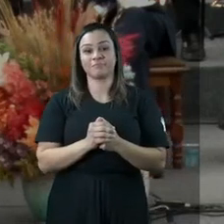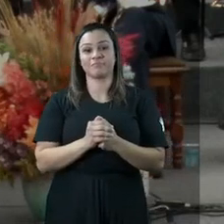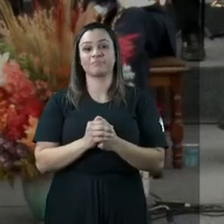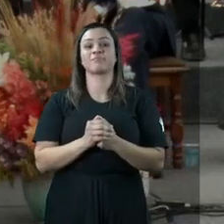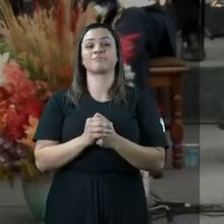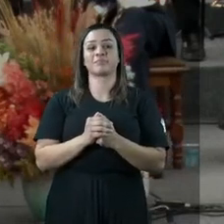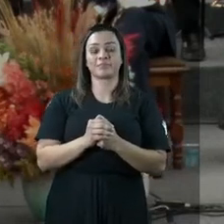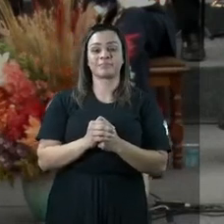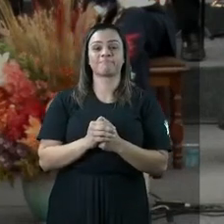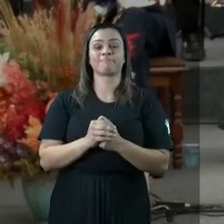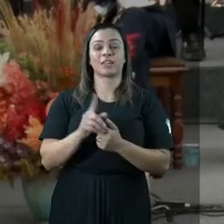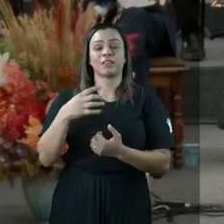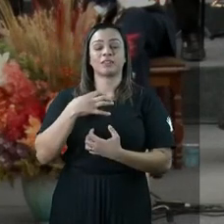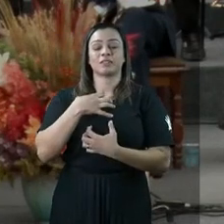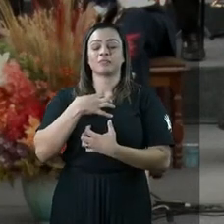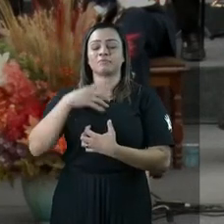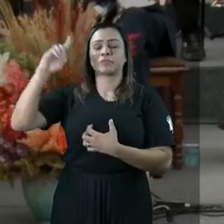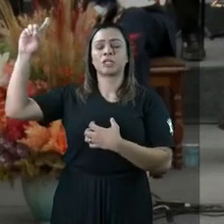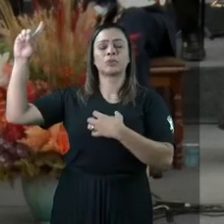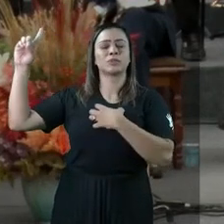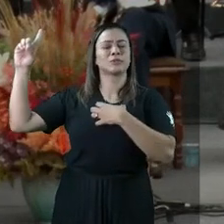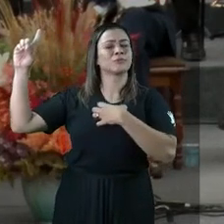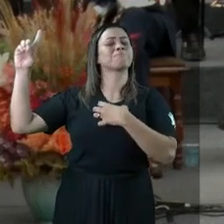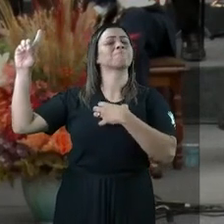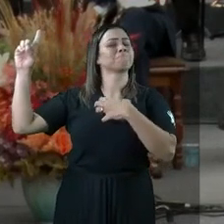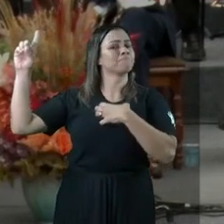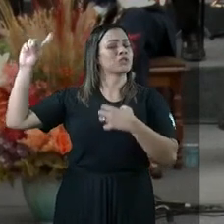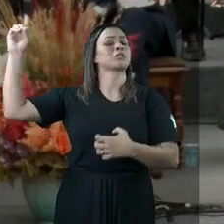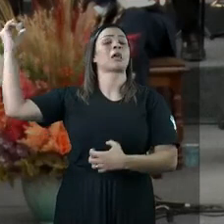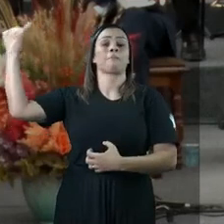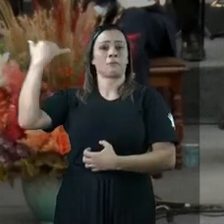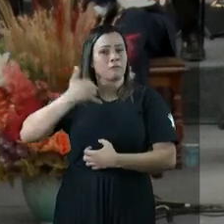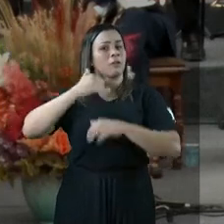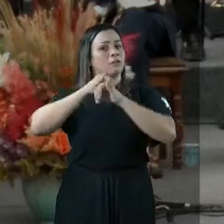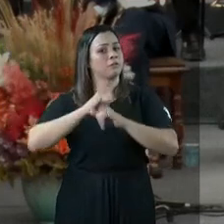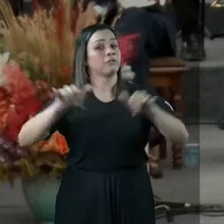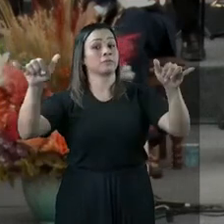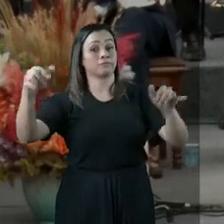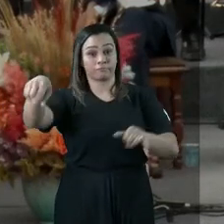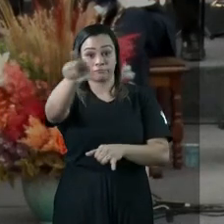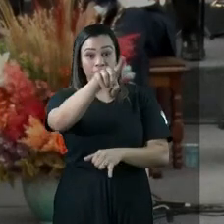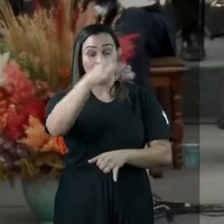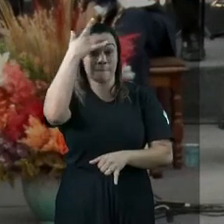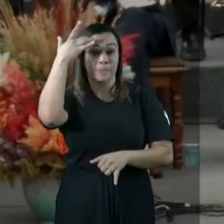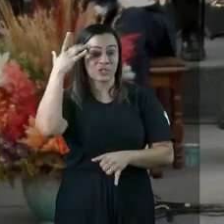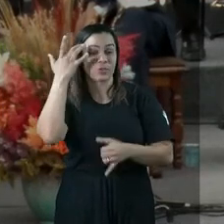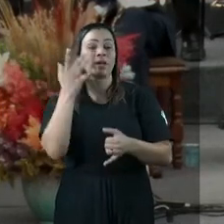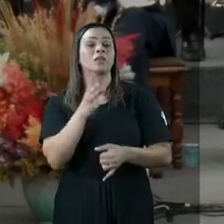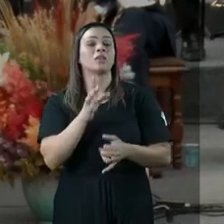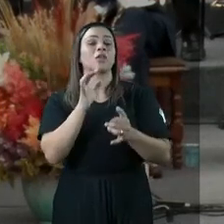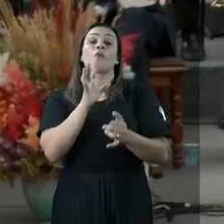atrás. Eu estou sentindo graça que eu vou entregar o que o céu está revelando. Quem conhece o Rei da Glória nunca vai